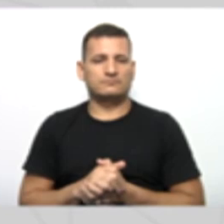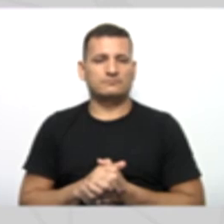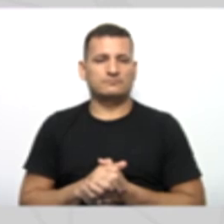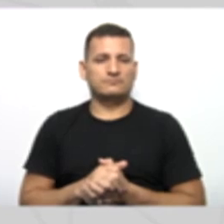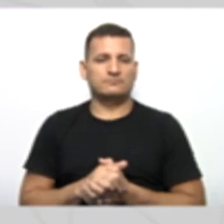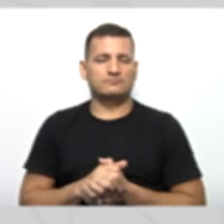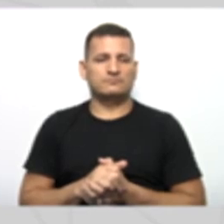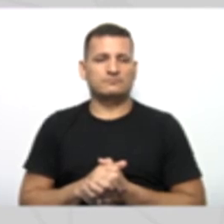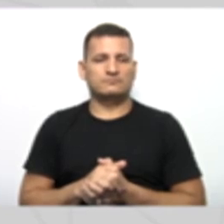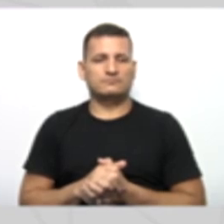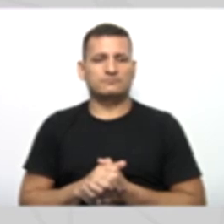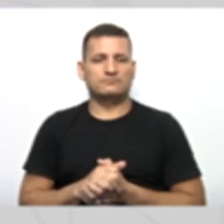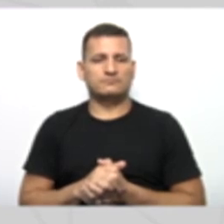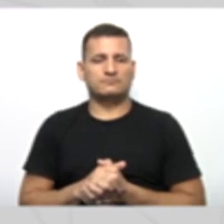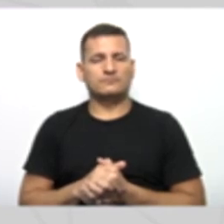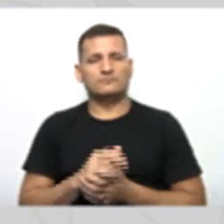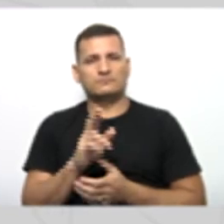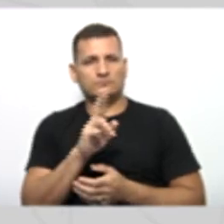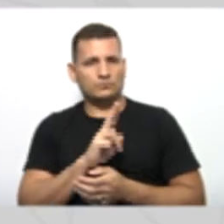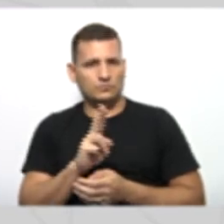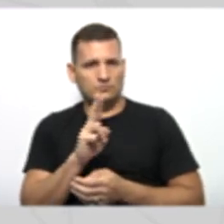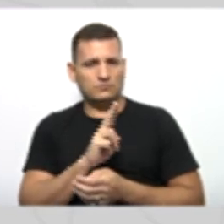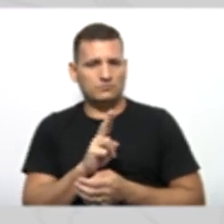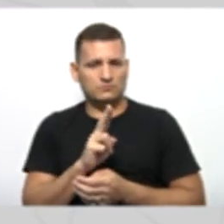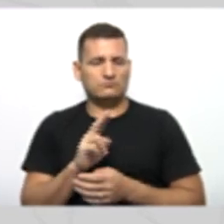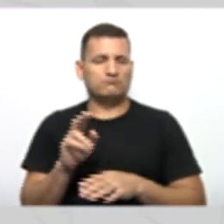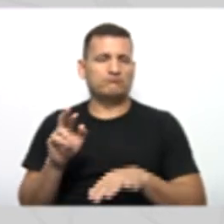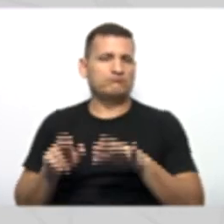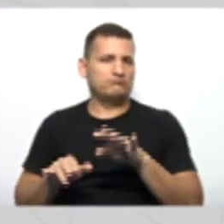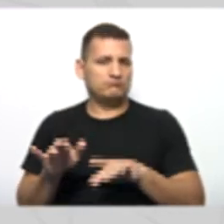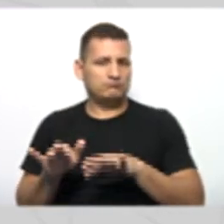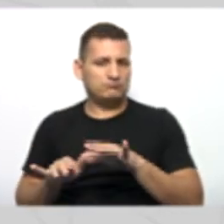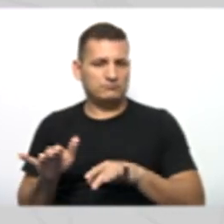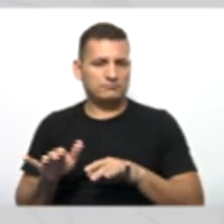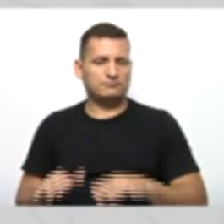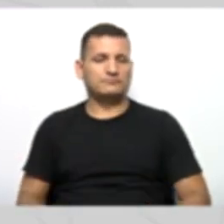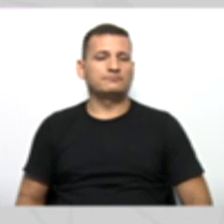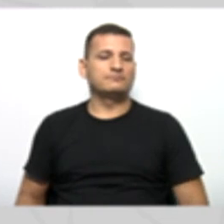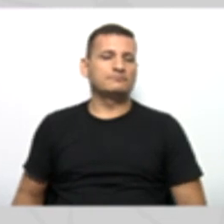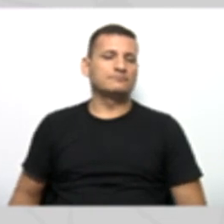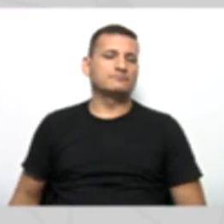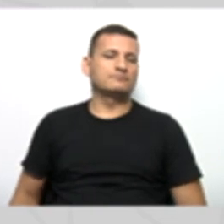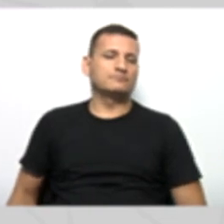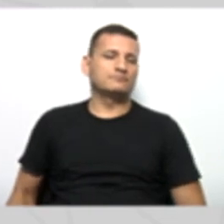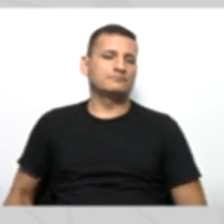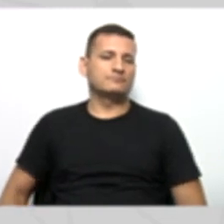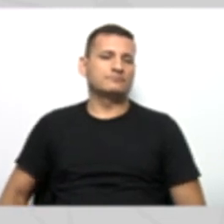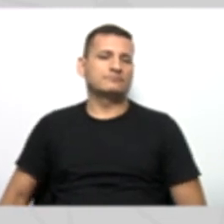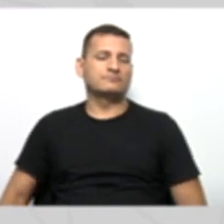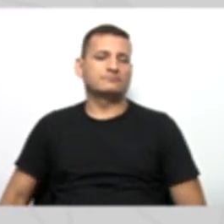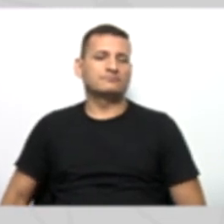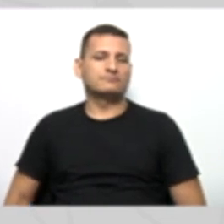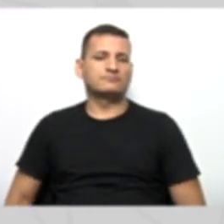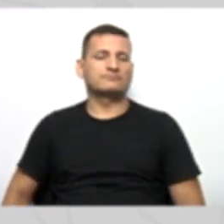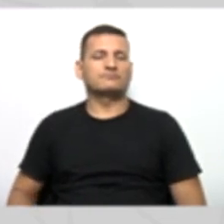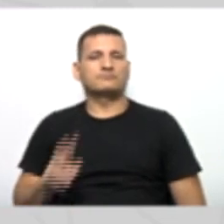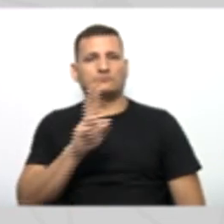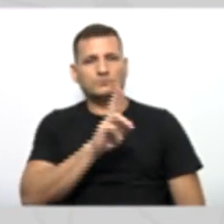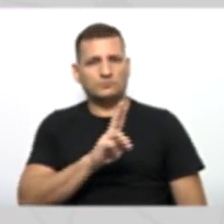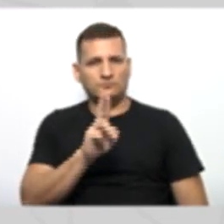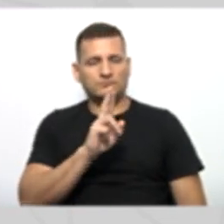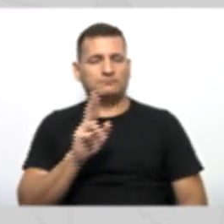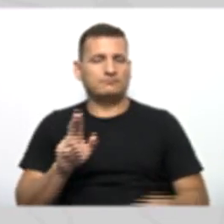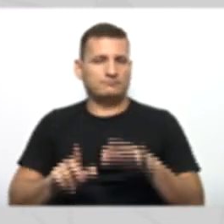Usuários e desenvolvedores. Ó, a gente criou aqui um casozinho aqui para vocês, ó. Usuários e